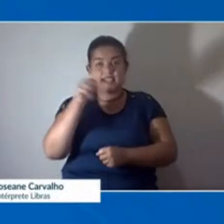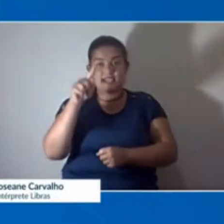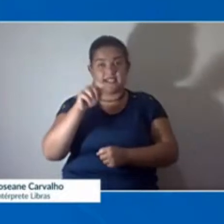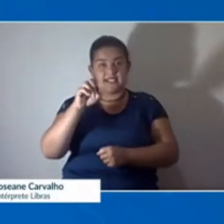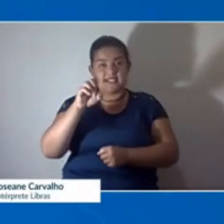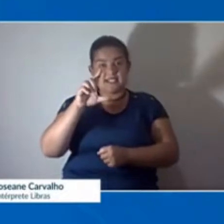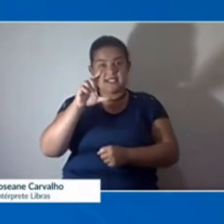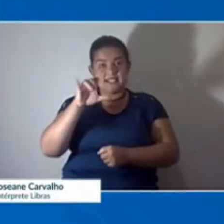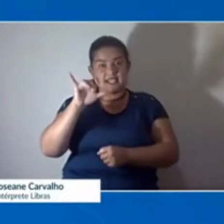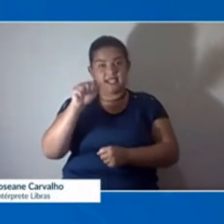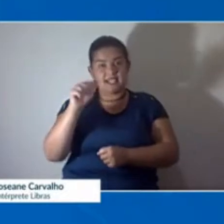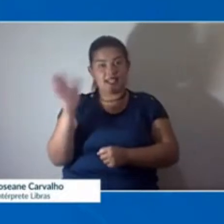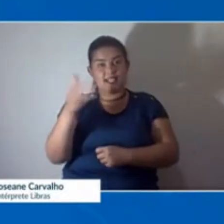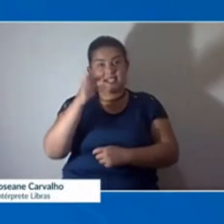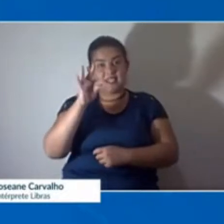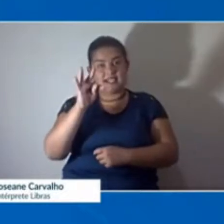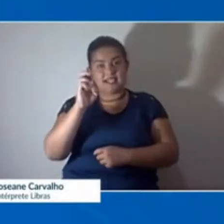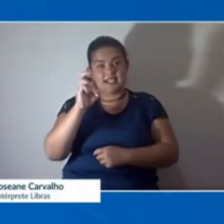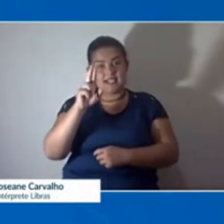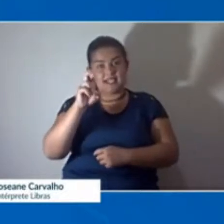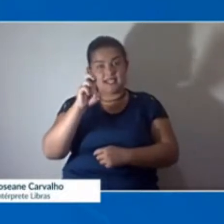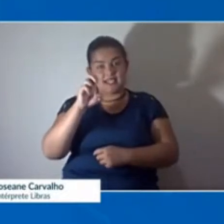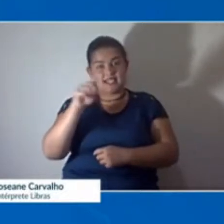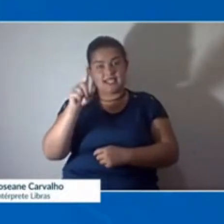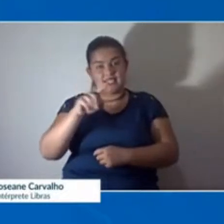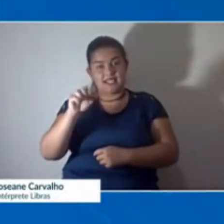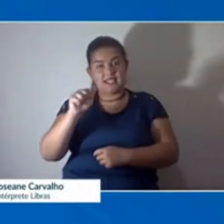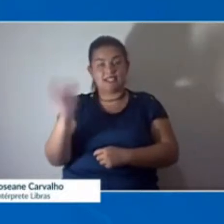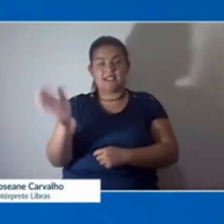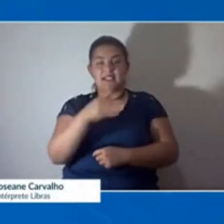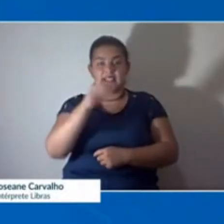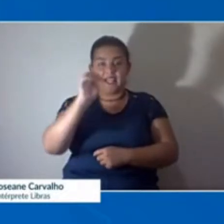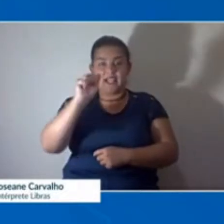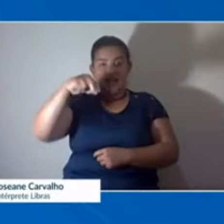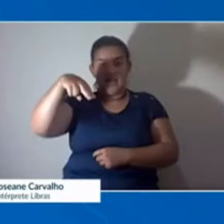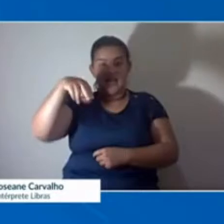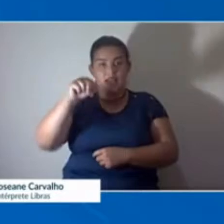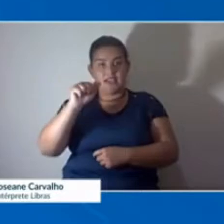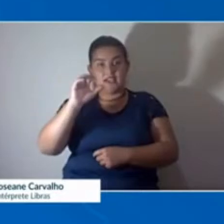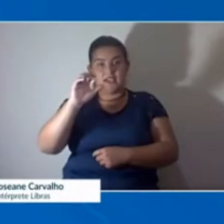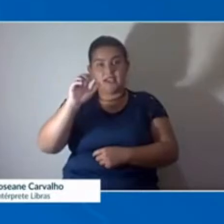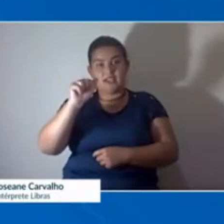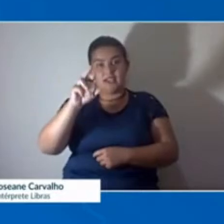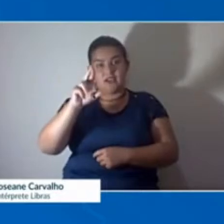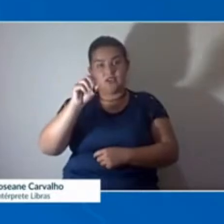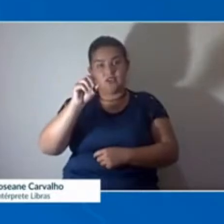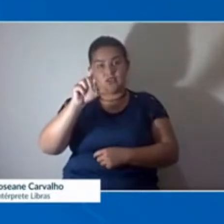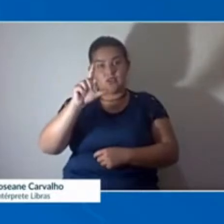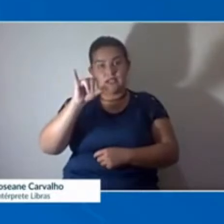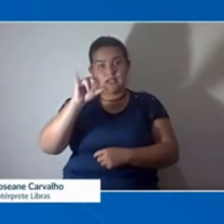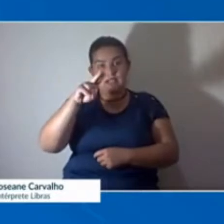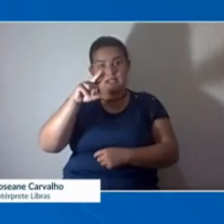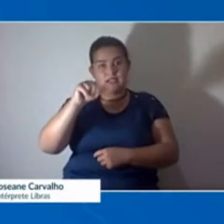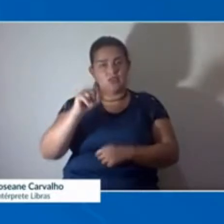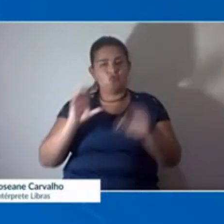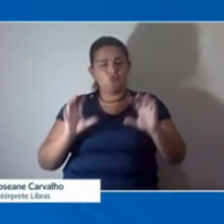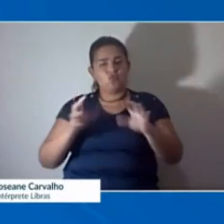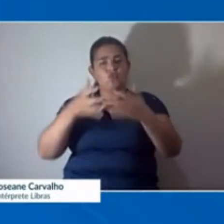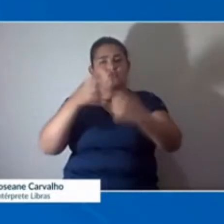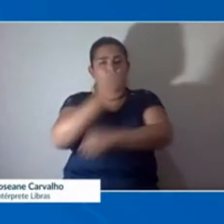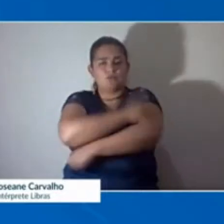Tereza Trautmann, da Vera de Figueiredo, da Ana Carolina, um grupo de alunas, entre as quais a